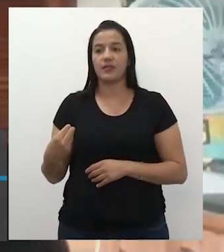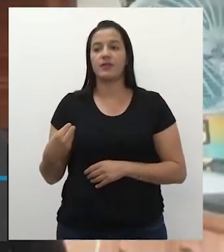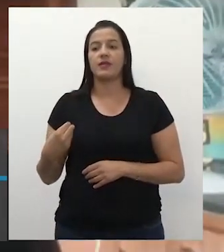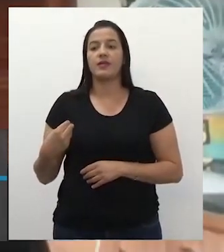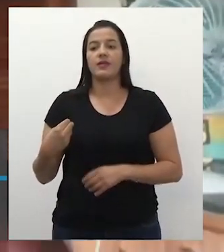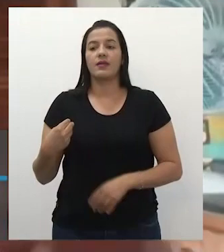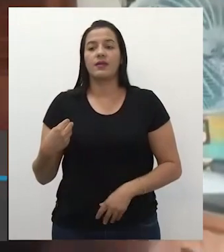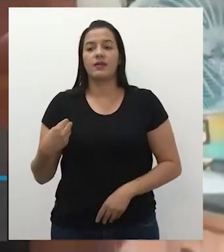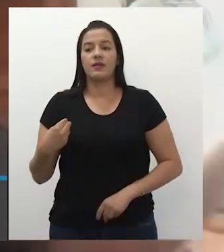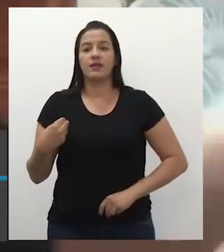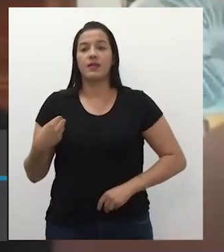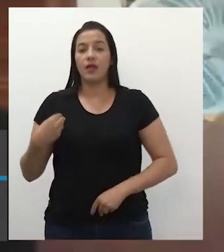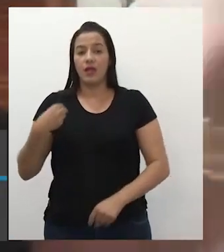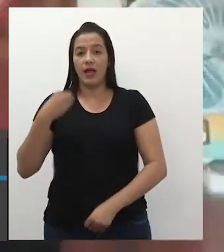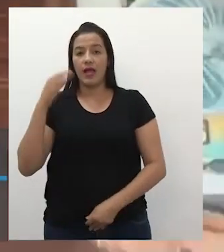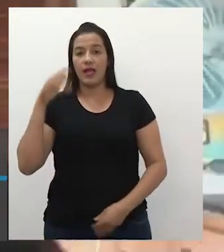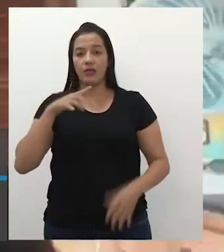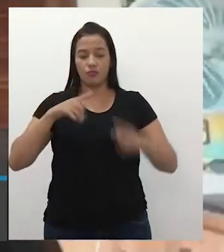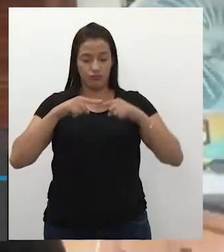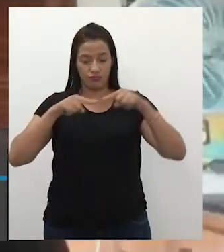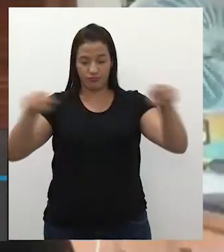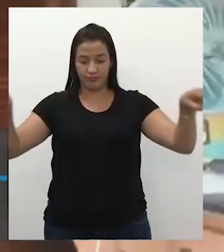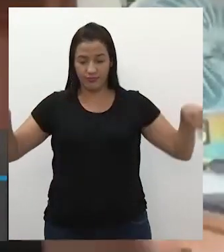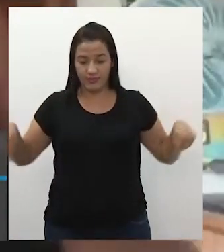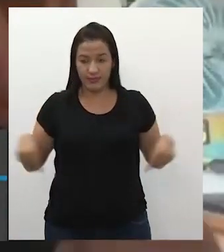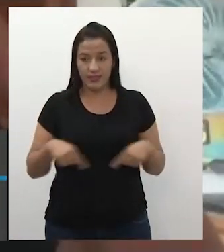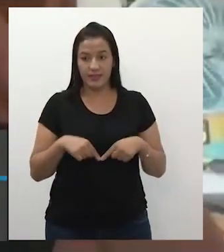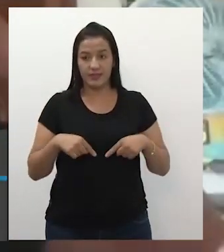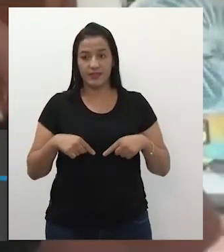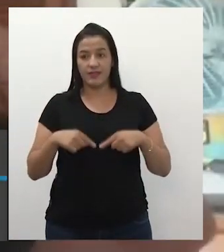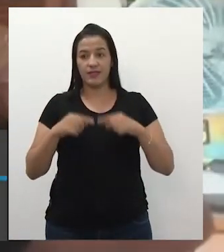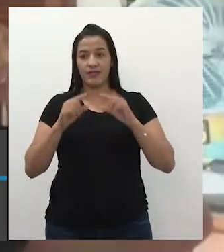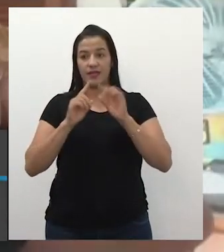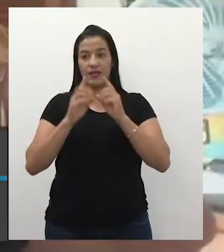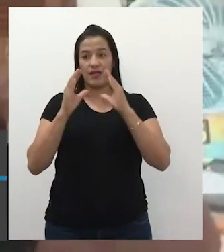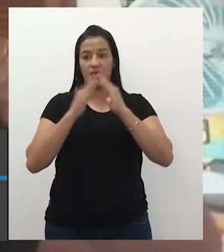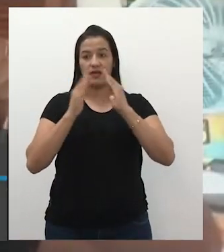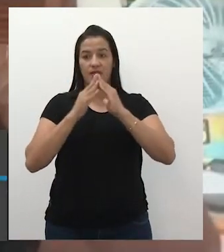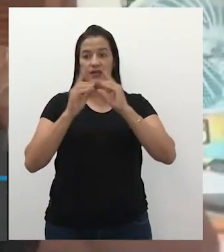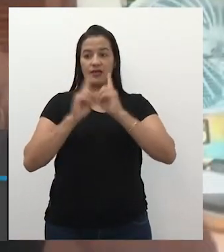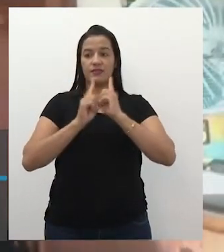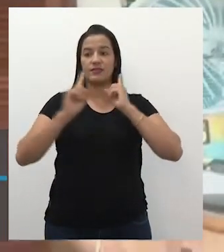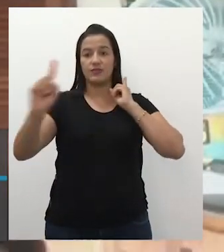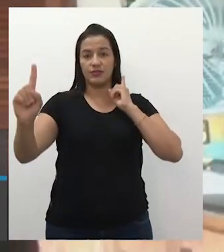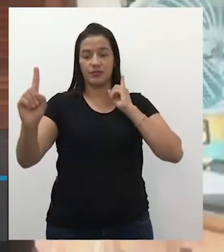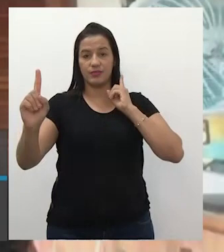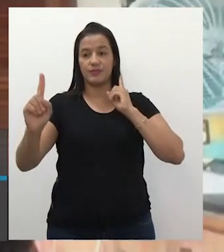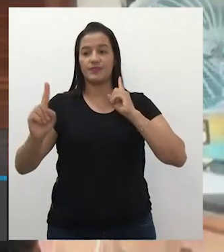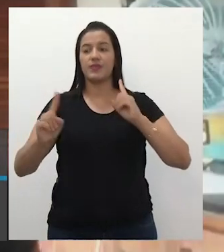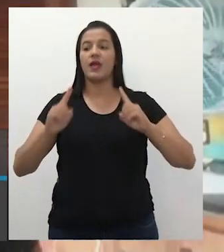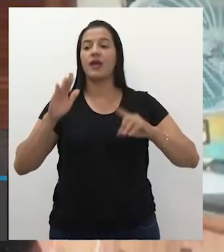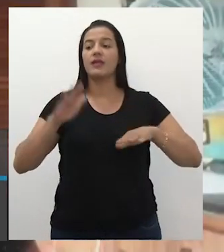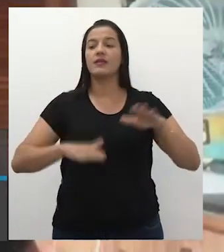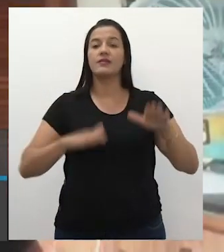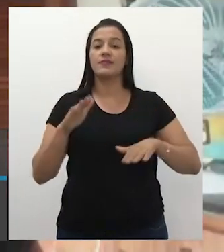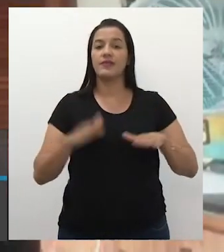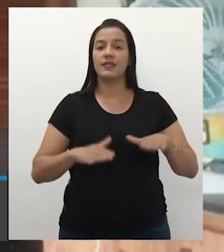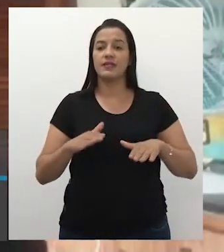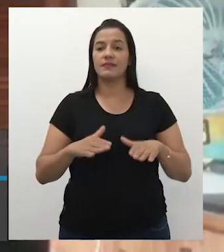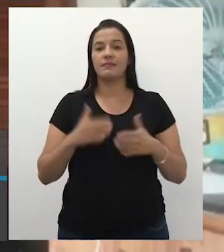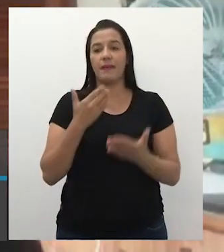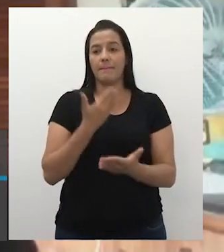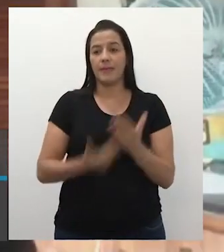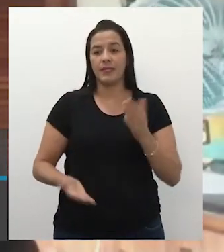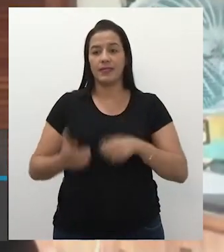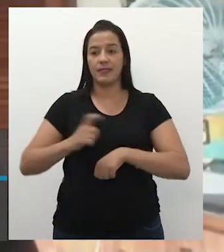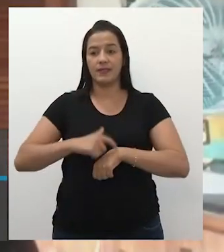mora no mesmo terreno, mas a casa dele é mais distante. E aí, para não perder muito tempo, às vezes é uma